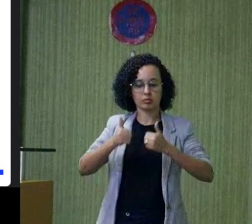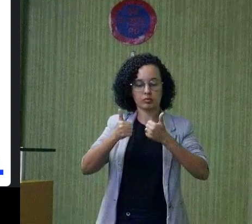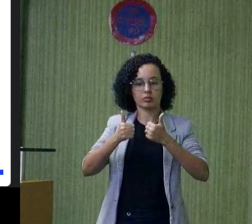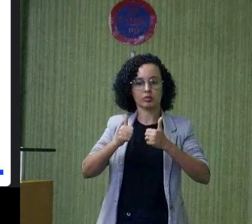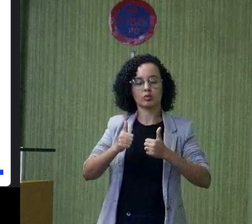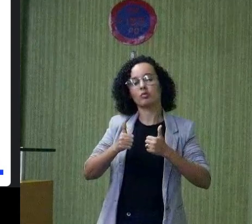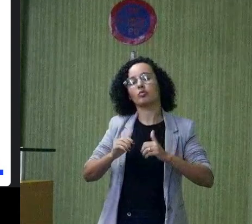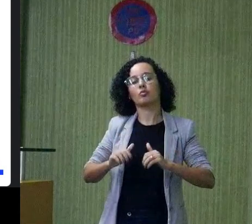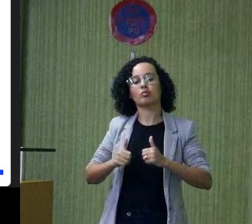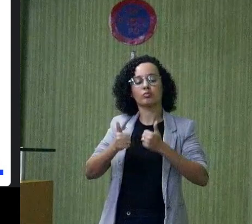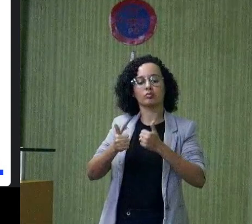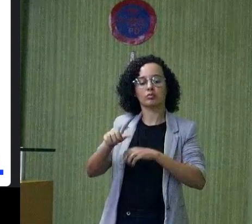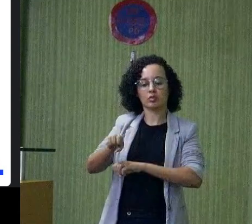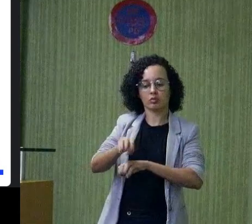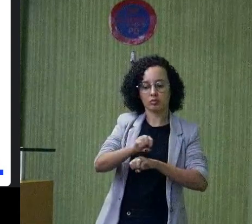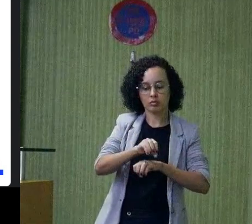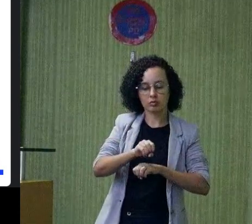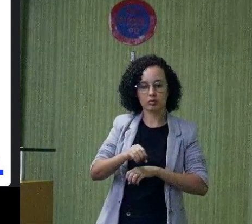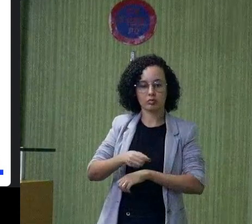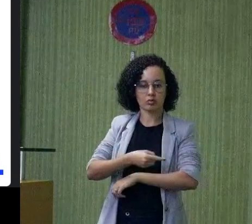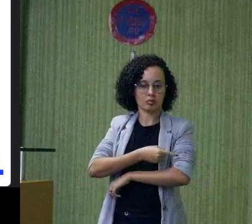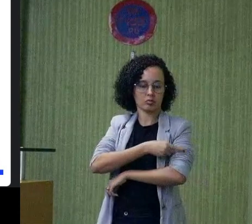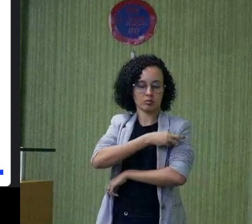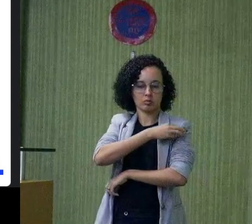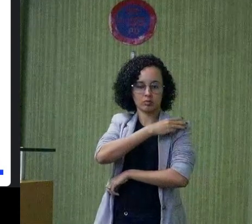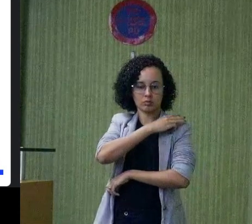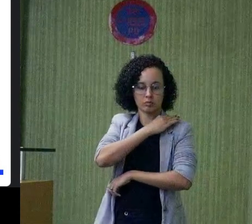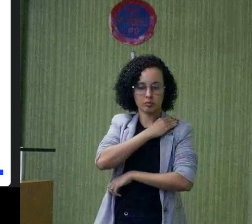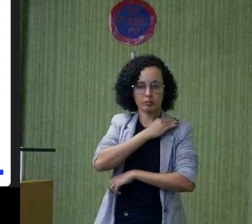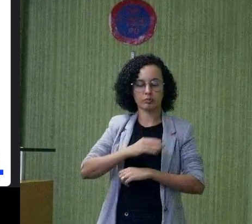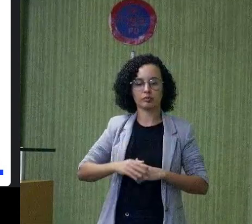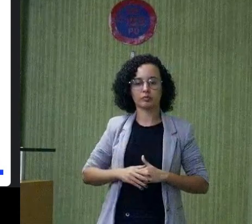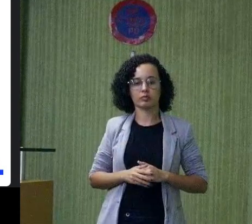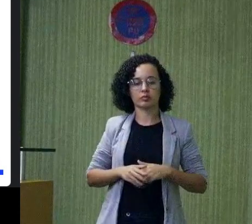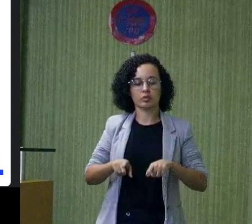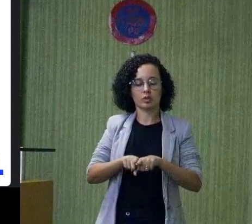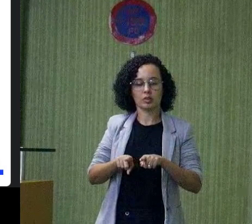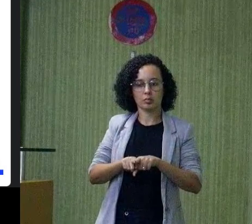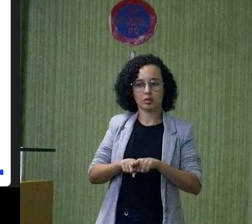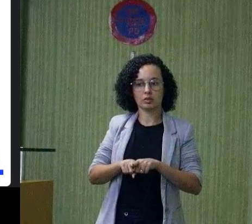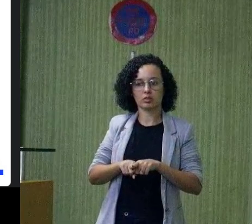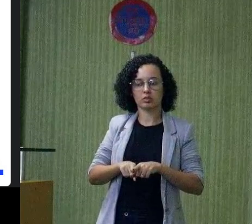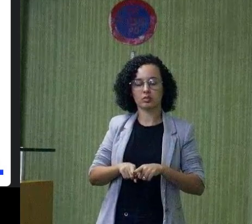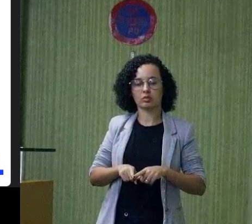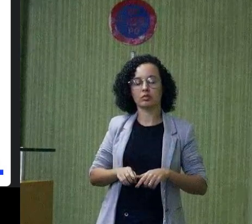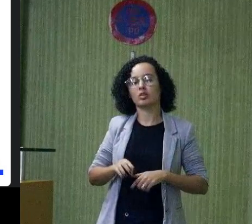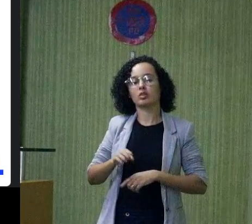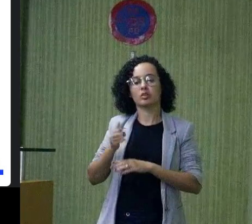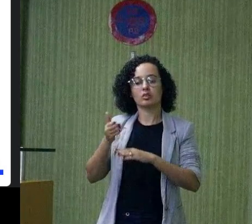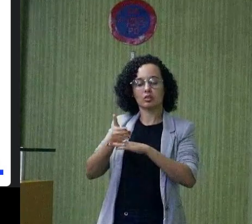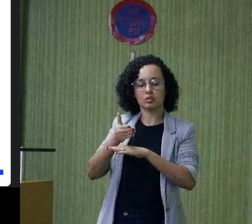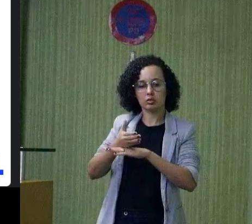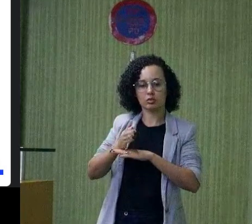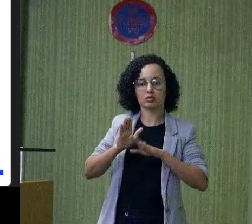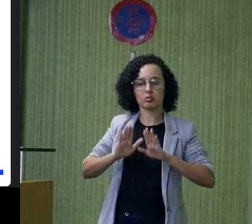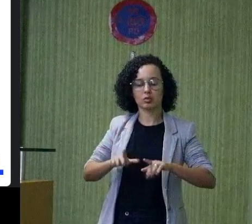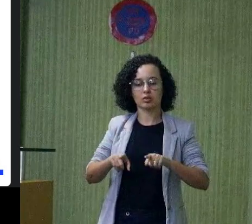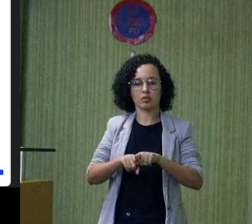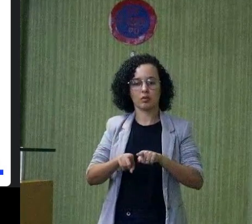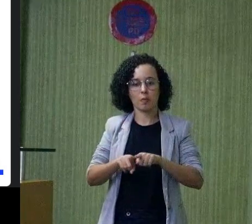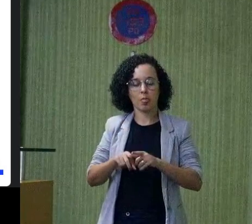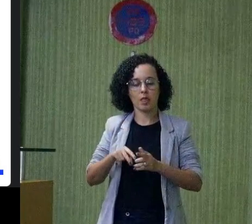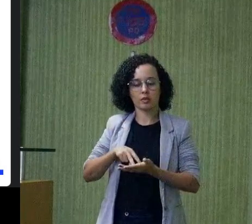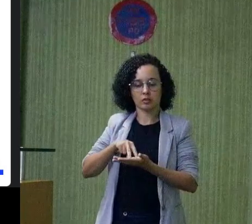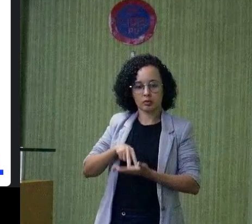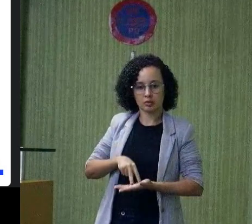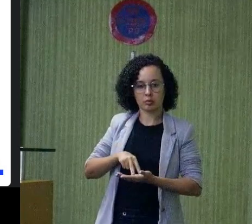educação em todos os níveis etapas e modalidades considerando também as dimensões não só de acesso mas a de permanência